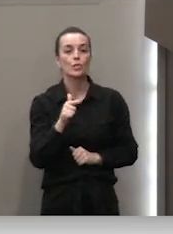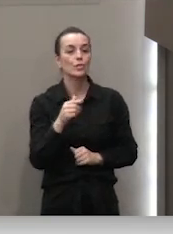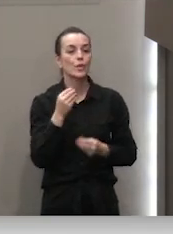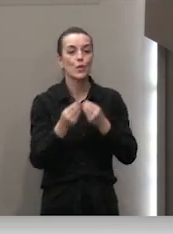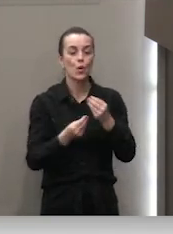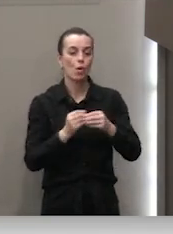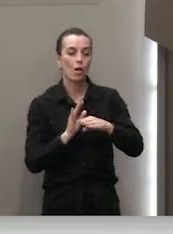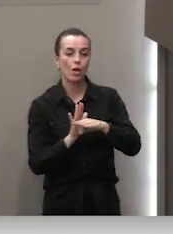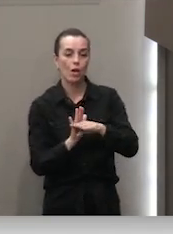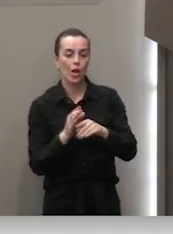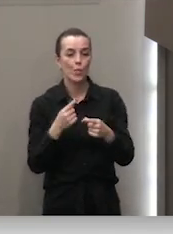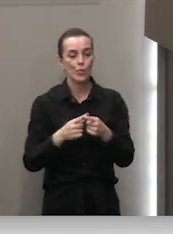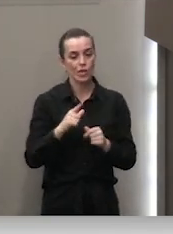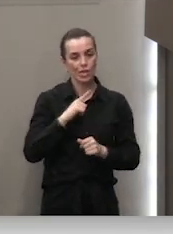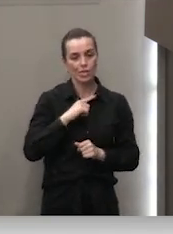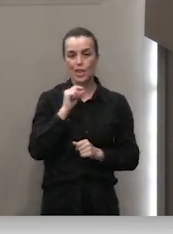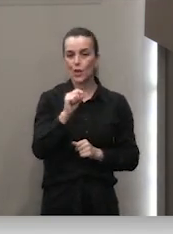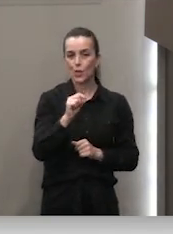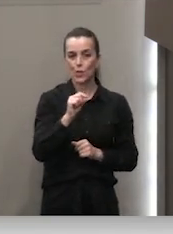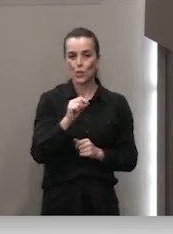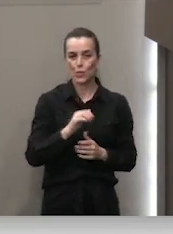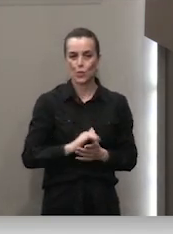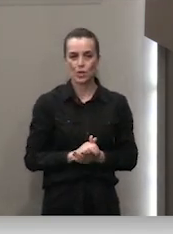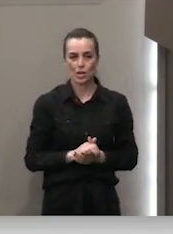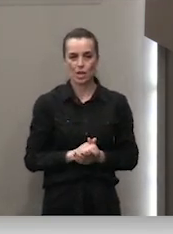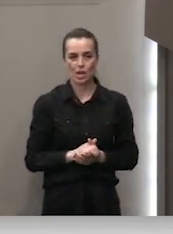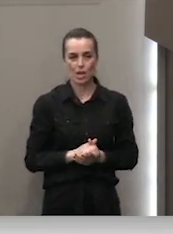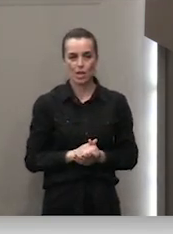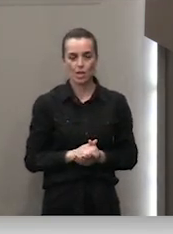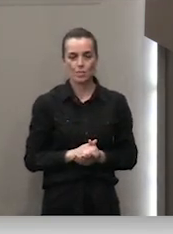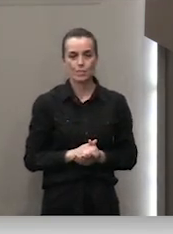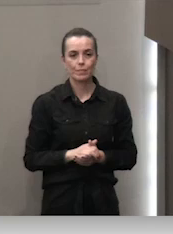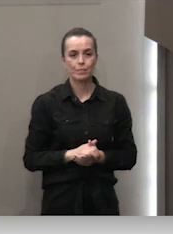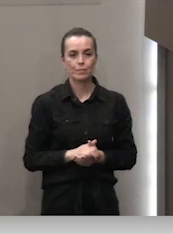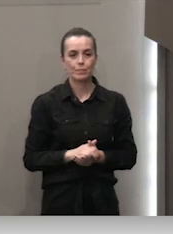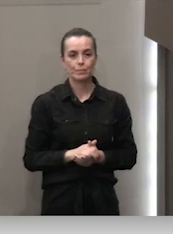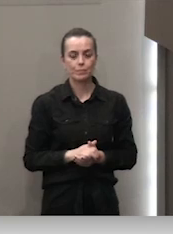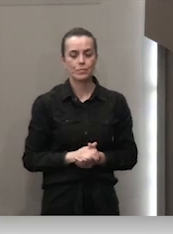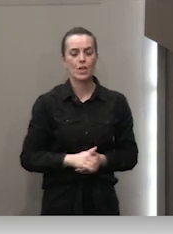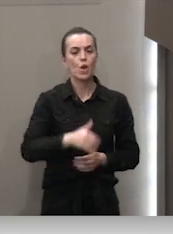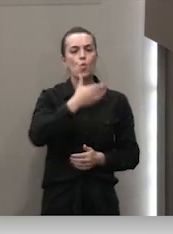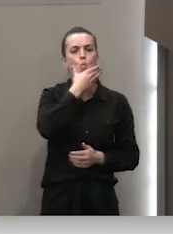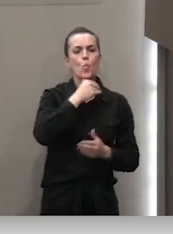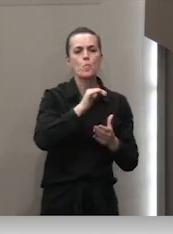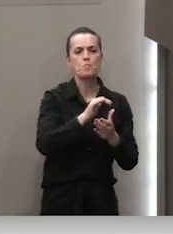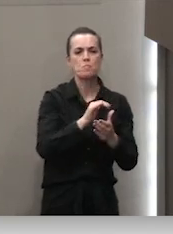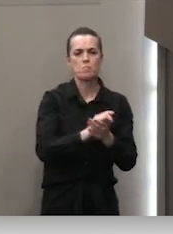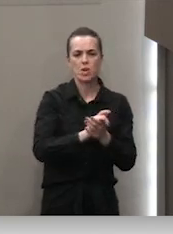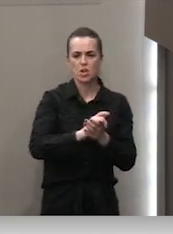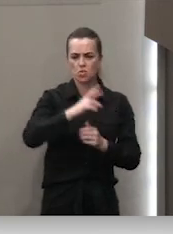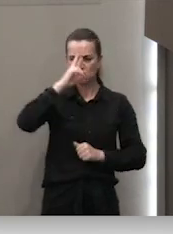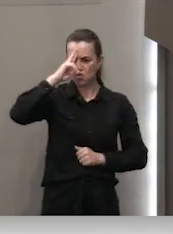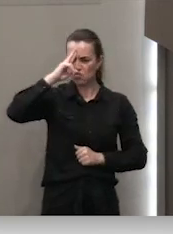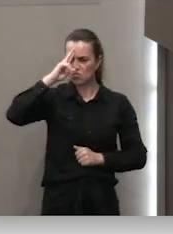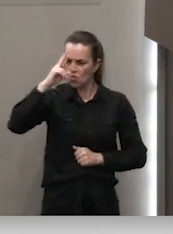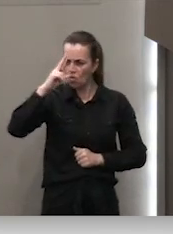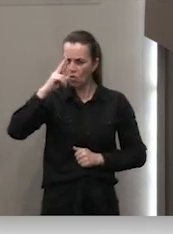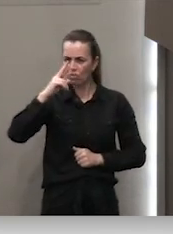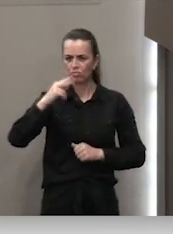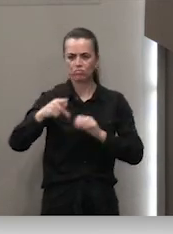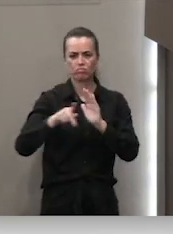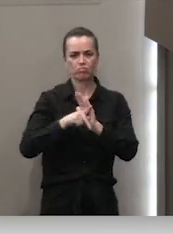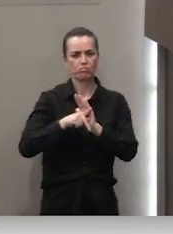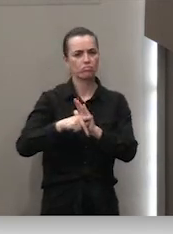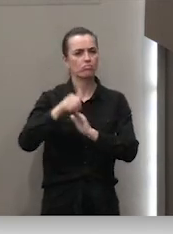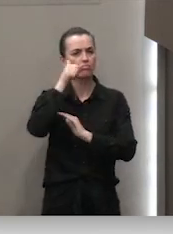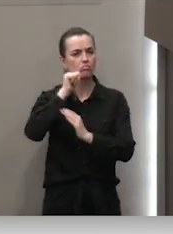ainda se tem aquela máxima que o marido é o detentor da propriedade da mulher. E não é assim que funciona. Não é hoje, cada